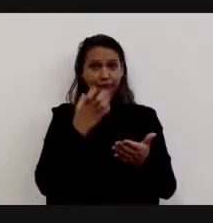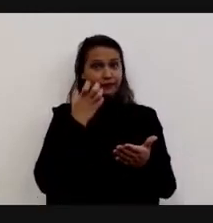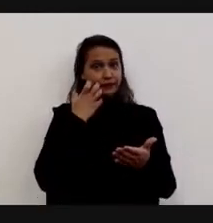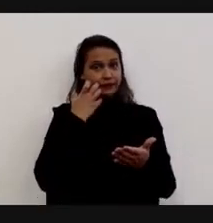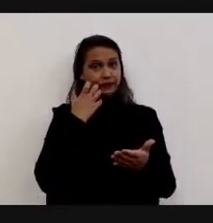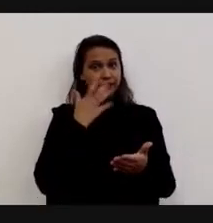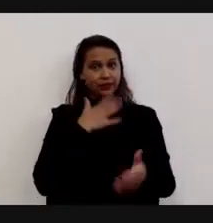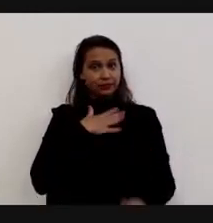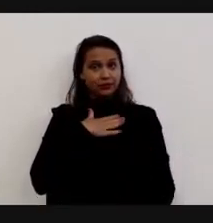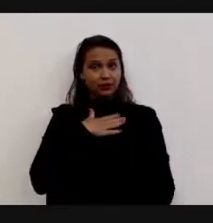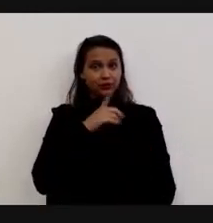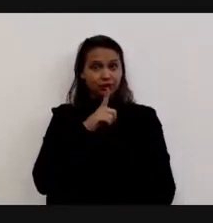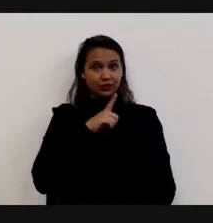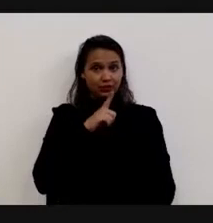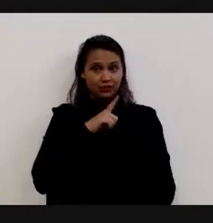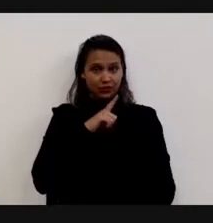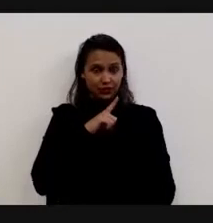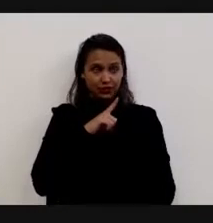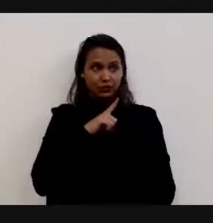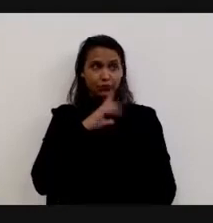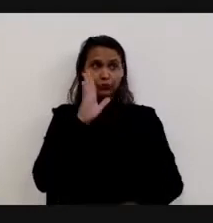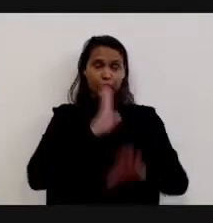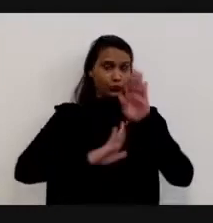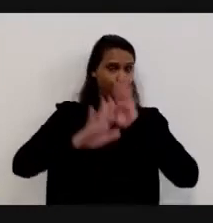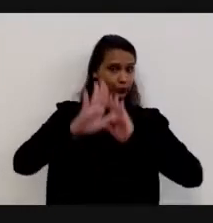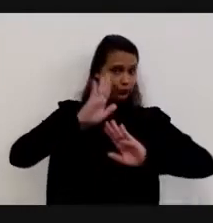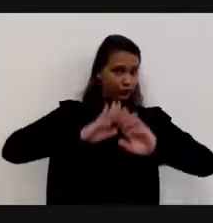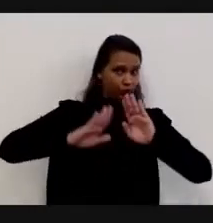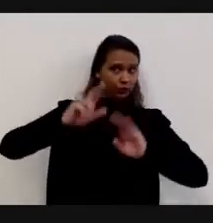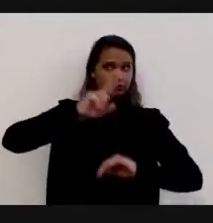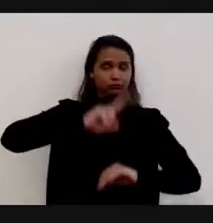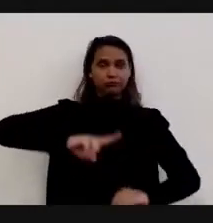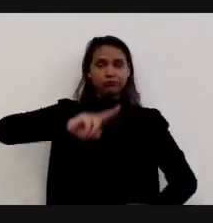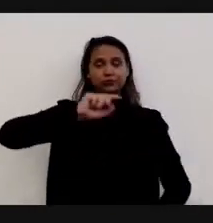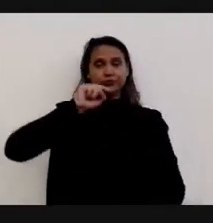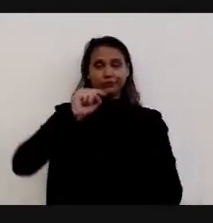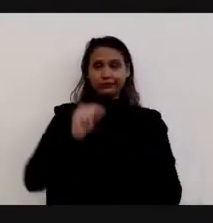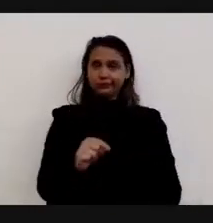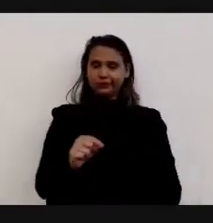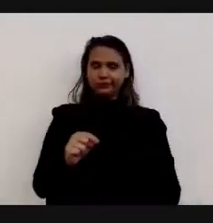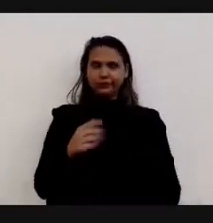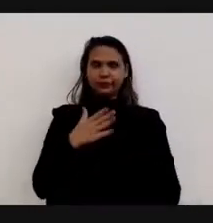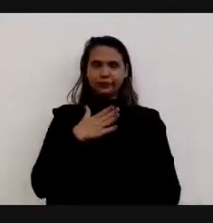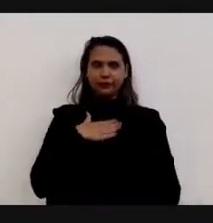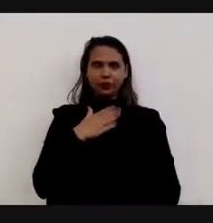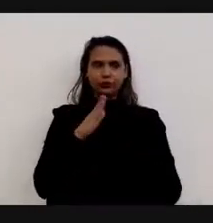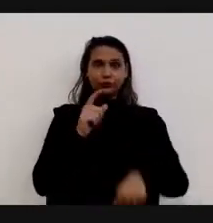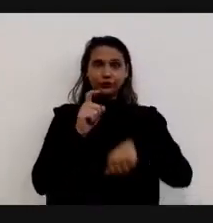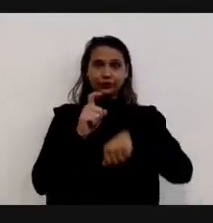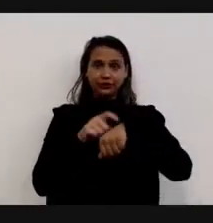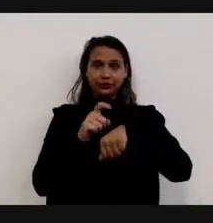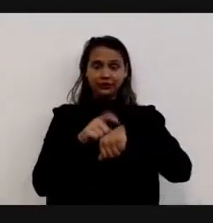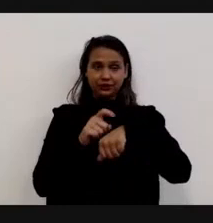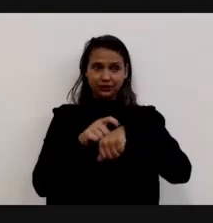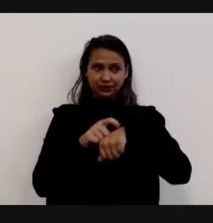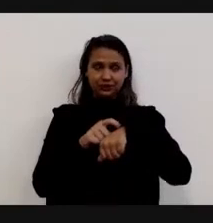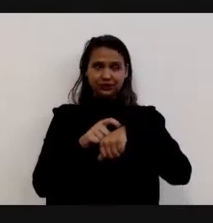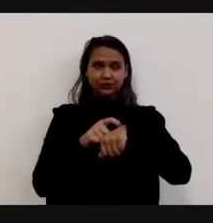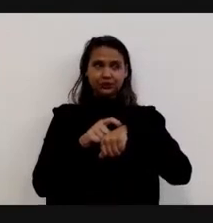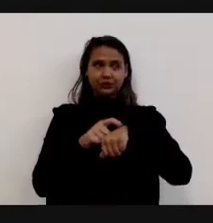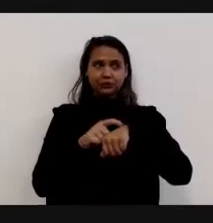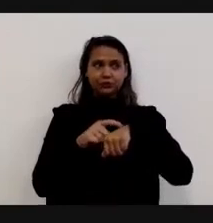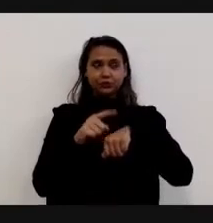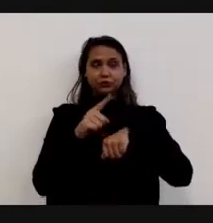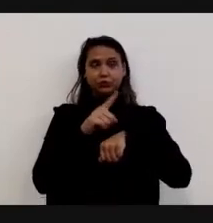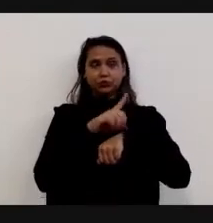celular, eu tenho uma disciplina muito grande para utilizá-lo. O meu tempo médio de utilização do celular por dia é